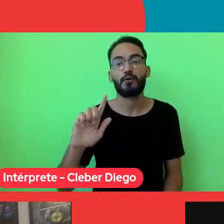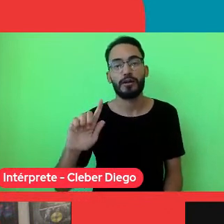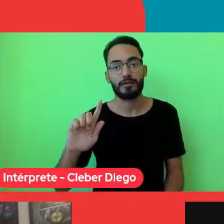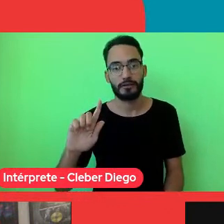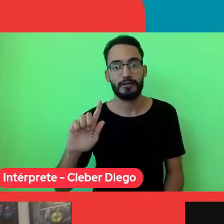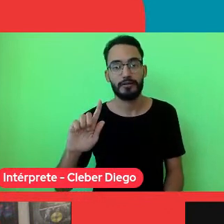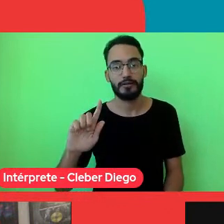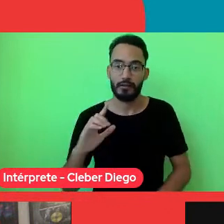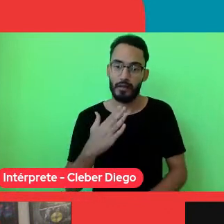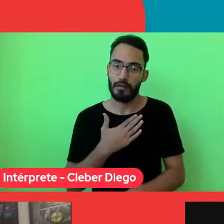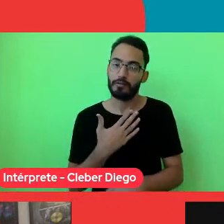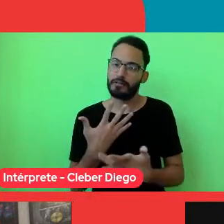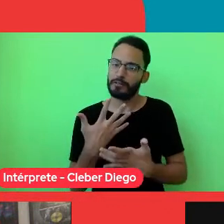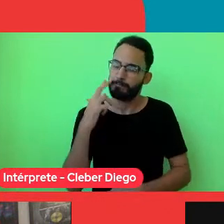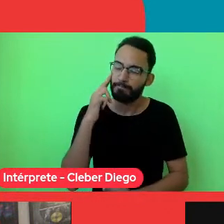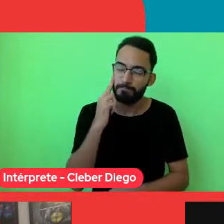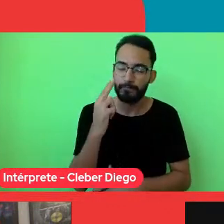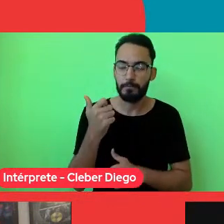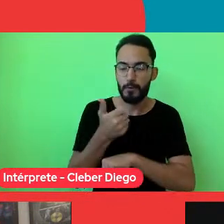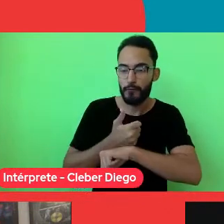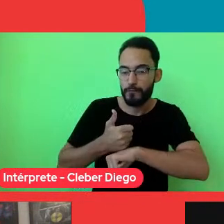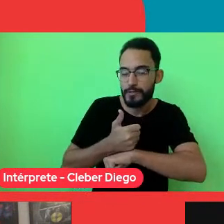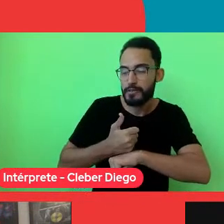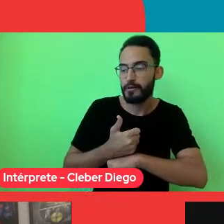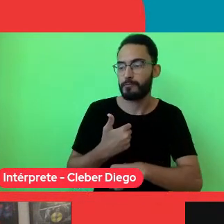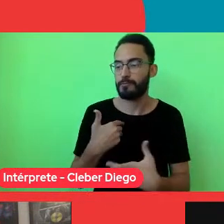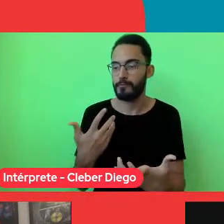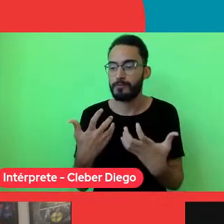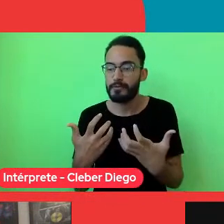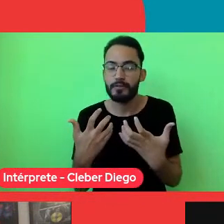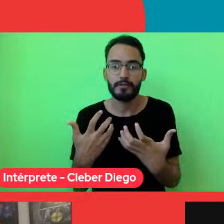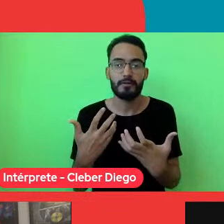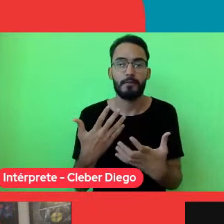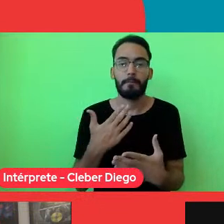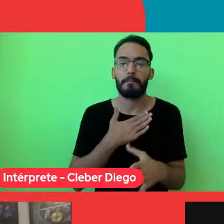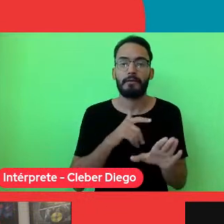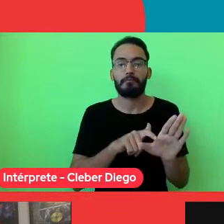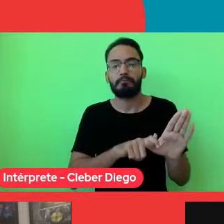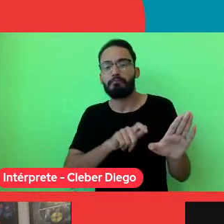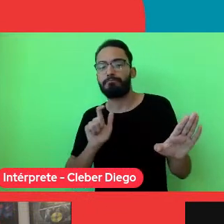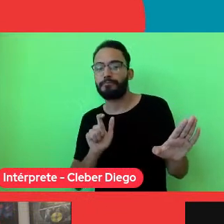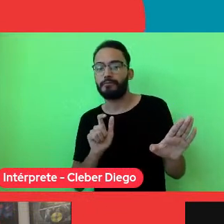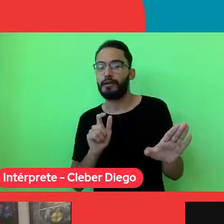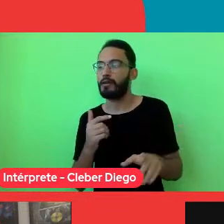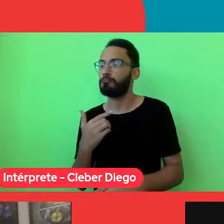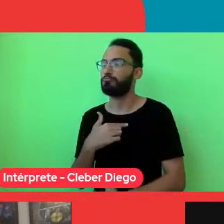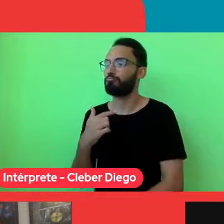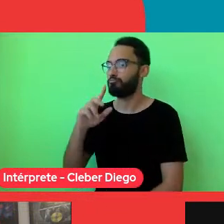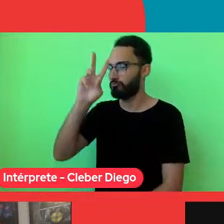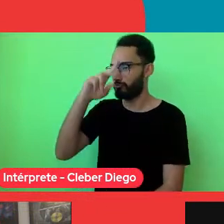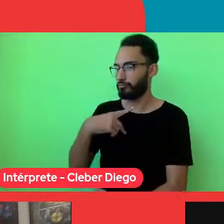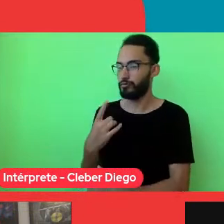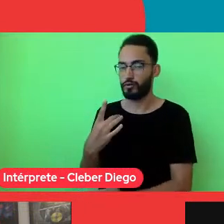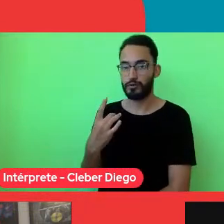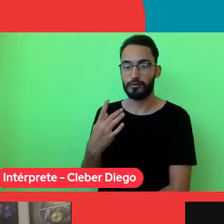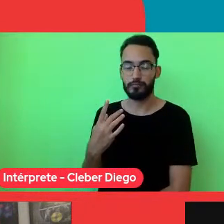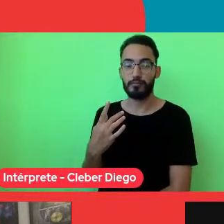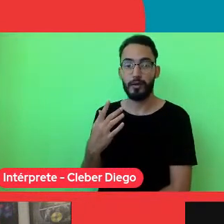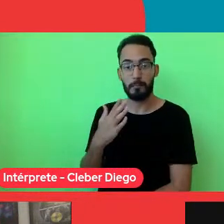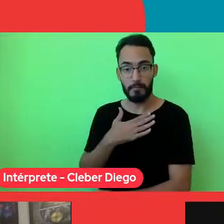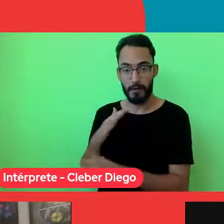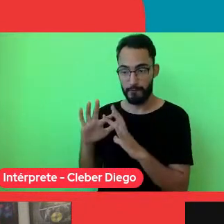era ter uma profissão e conseguir a minha independência. Ninguém na minha família tinha feito faculdade, eu